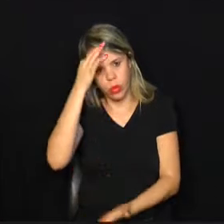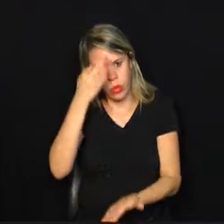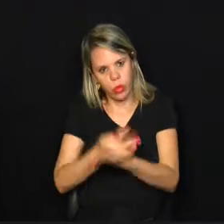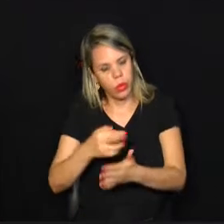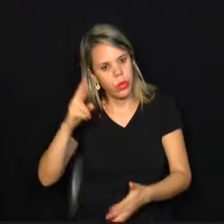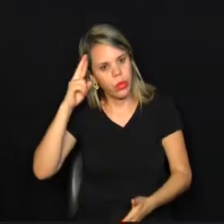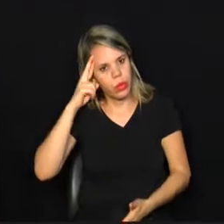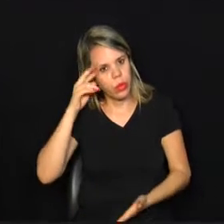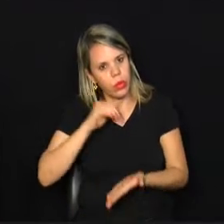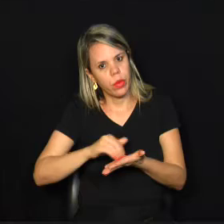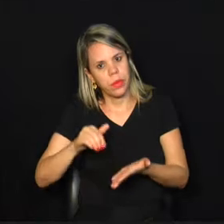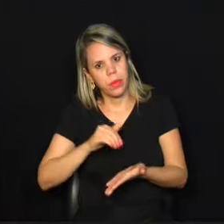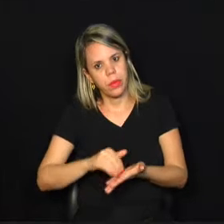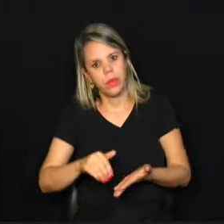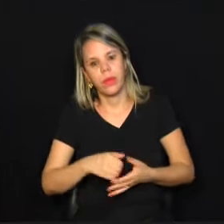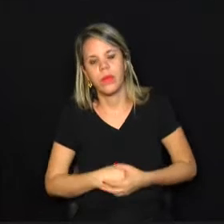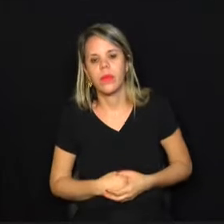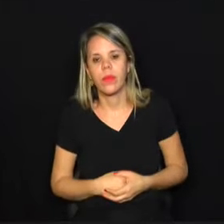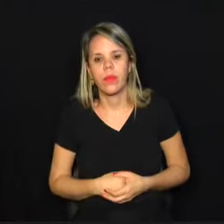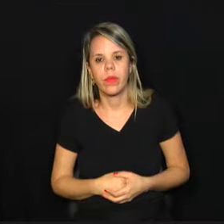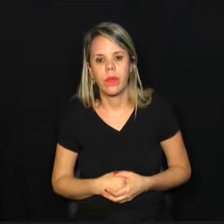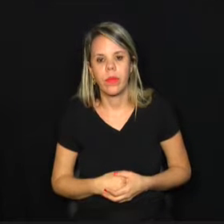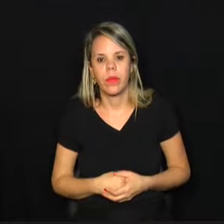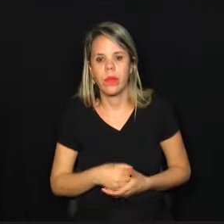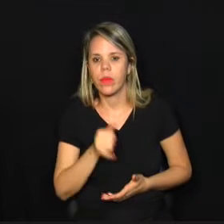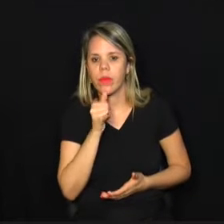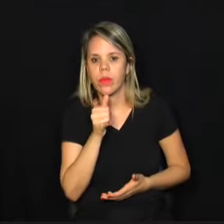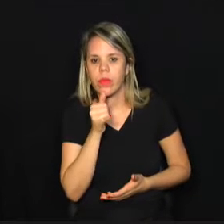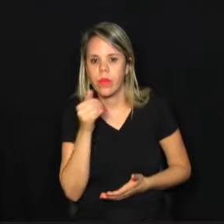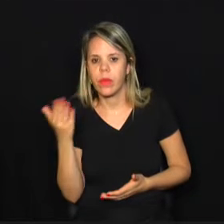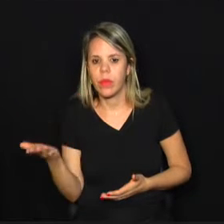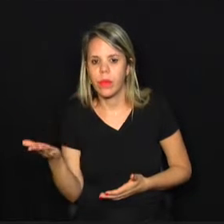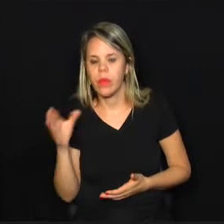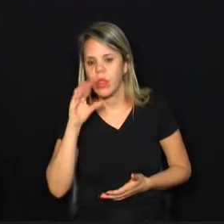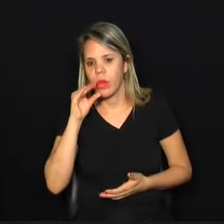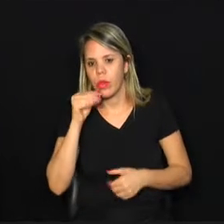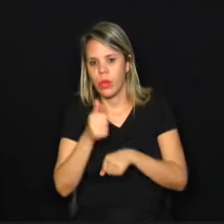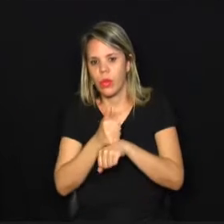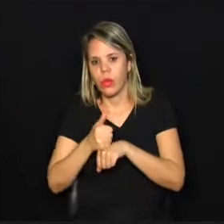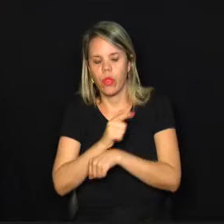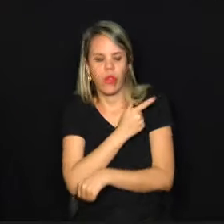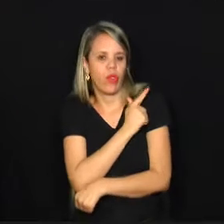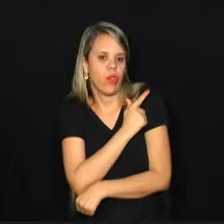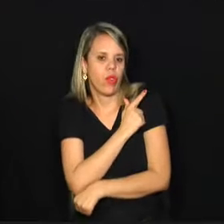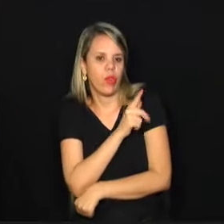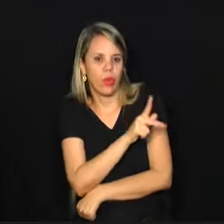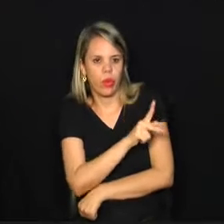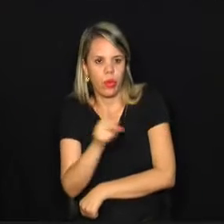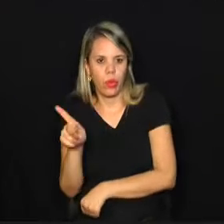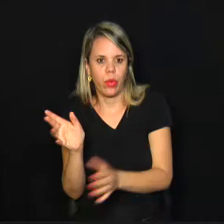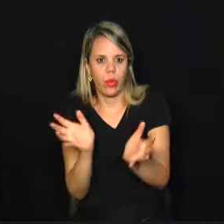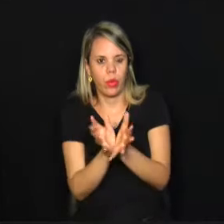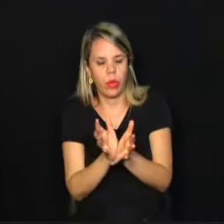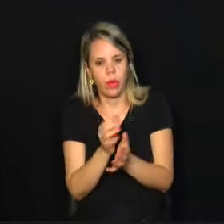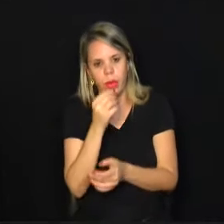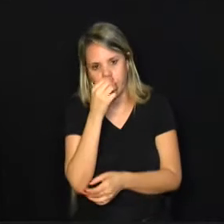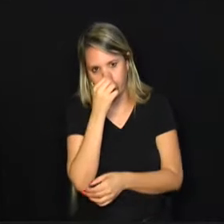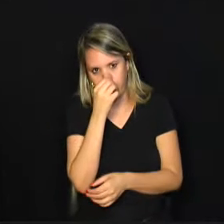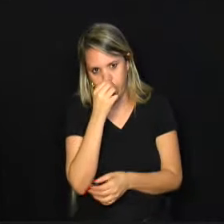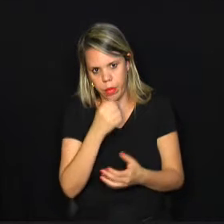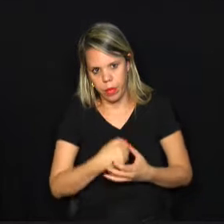e assessoramento. Então, aqui o exemplo seria o servidor, gerente, presidente de comissão de